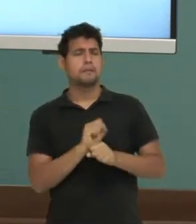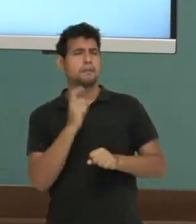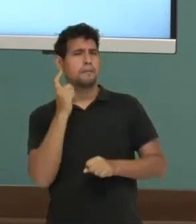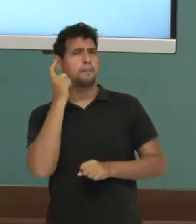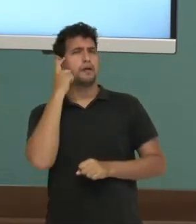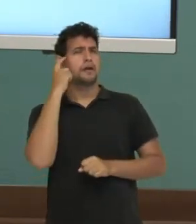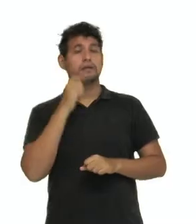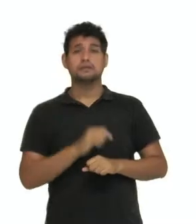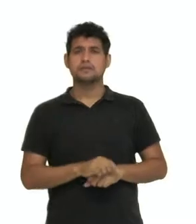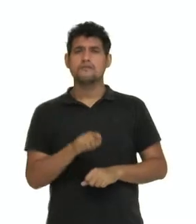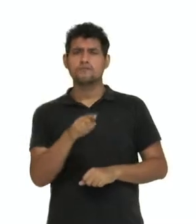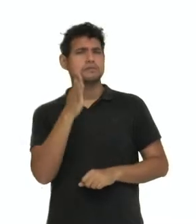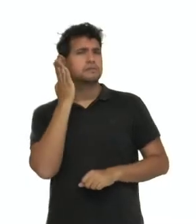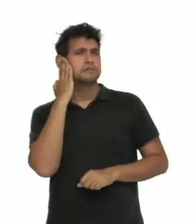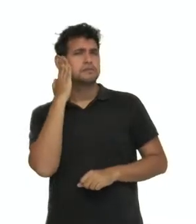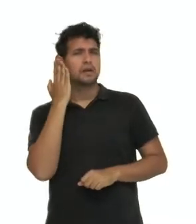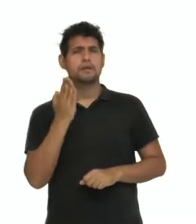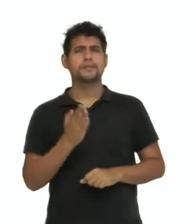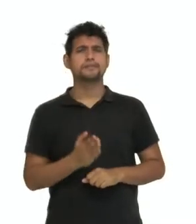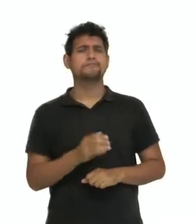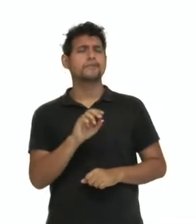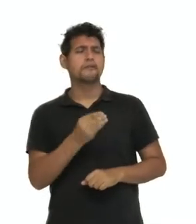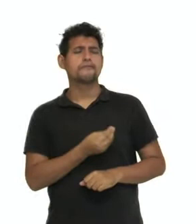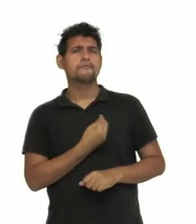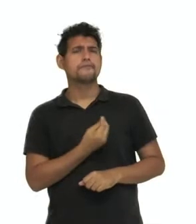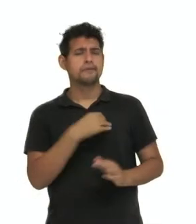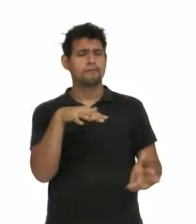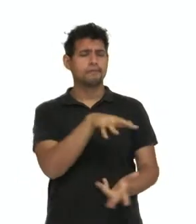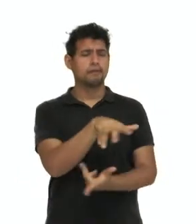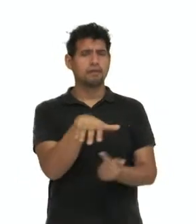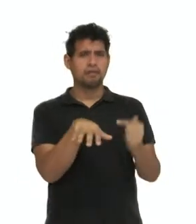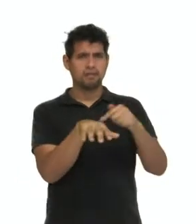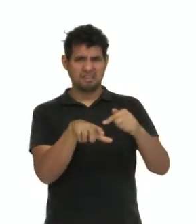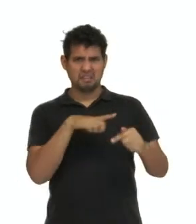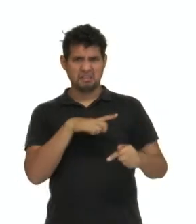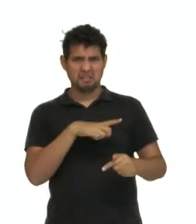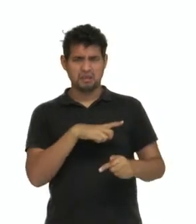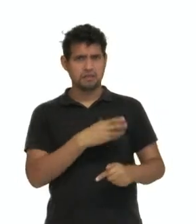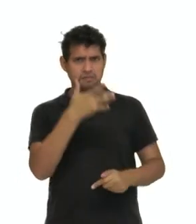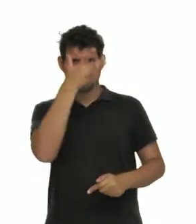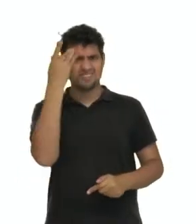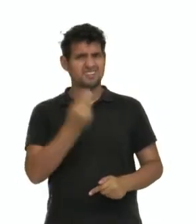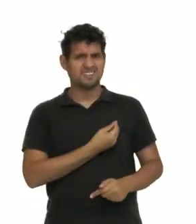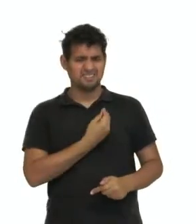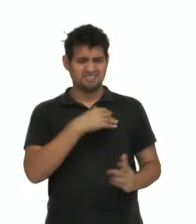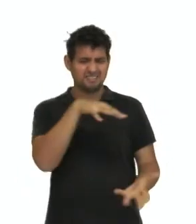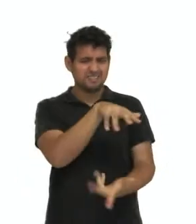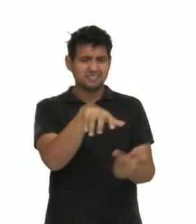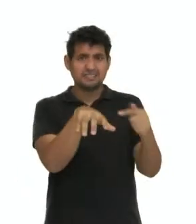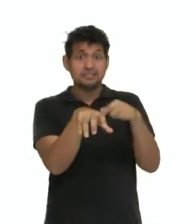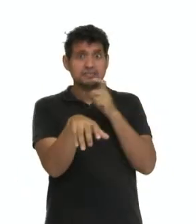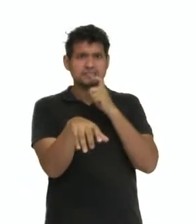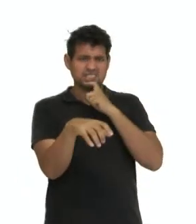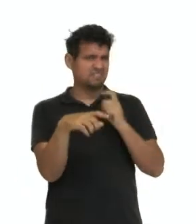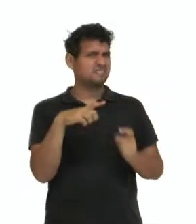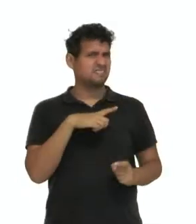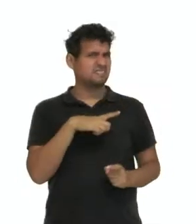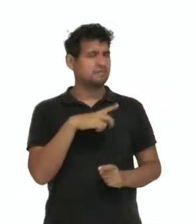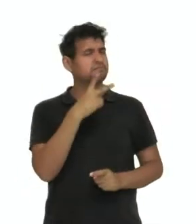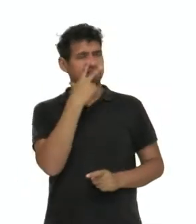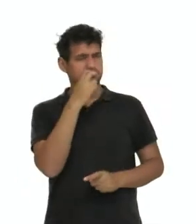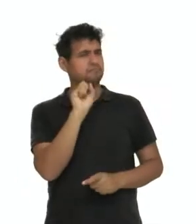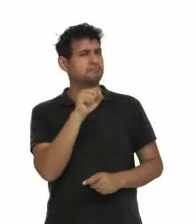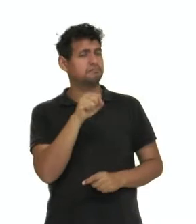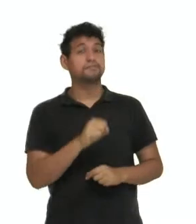só. Vocês sabem, né, quem vive na região do Ártico? Será que vive alguém na região do Ártico, uma região tão fria? Nós vamos ver que sim,